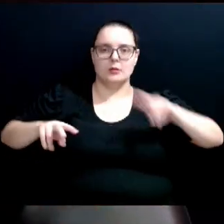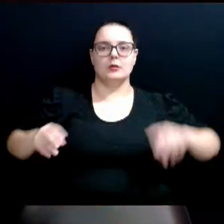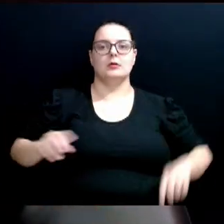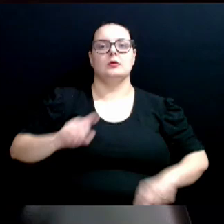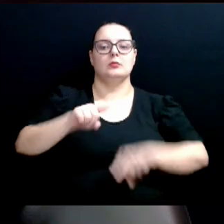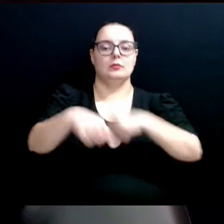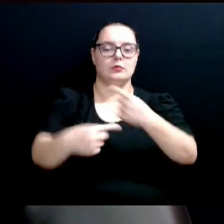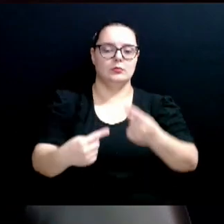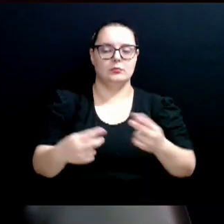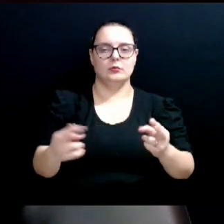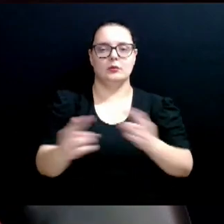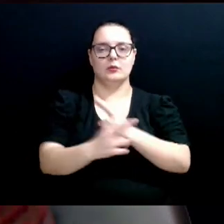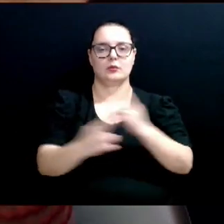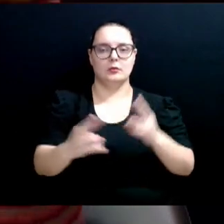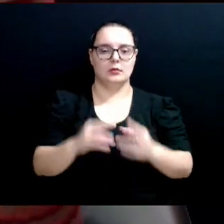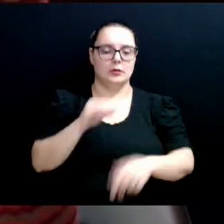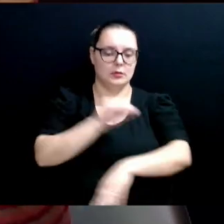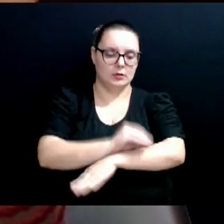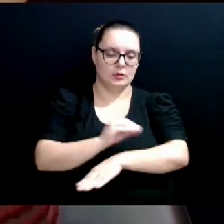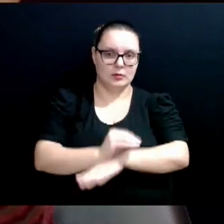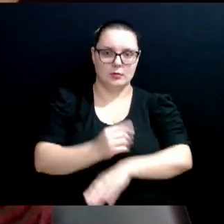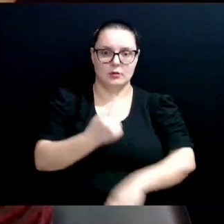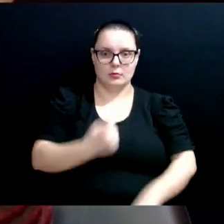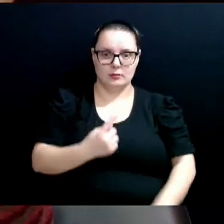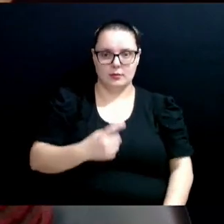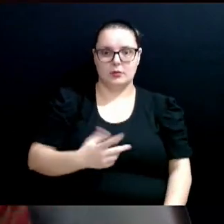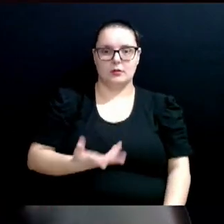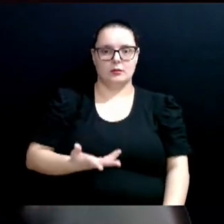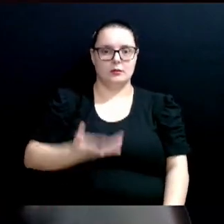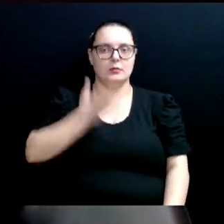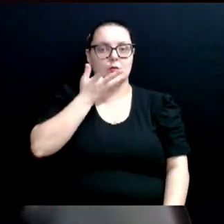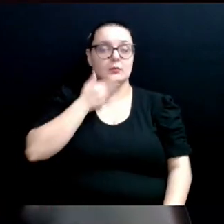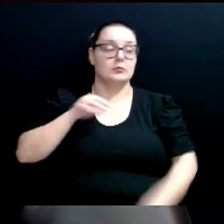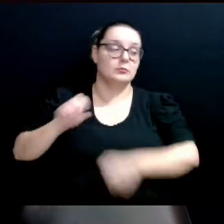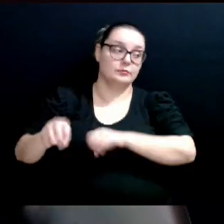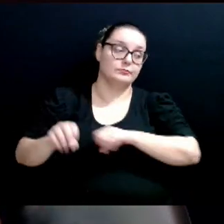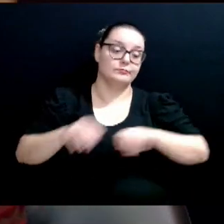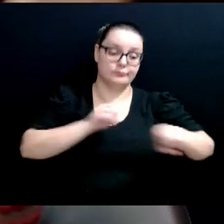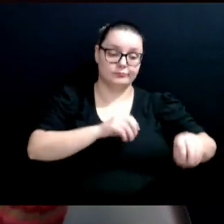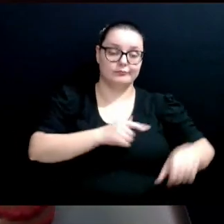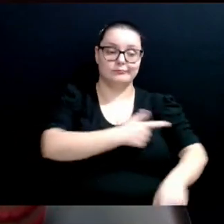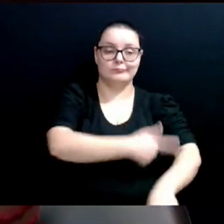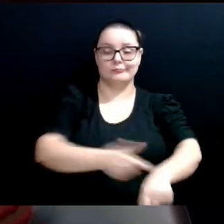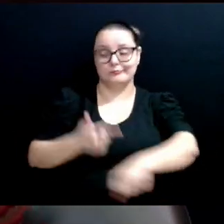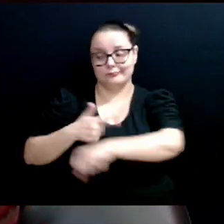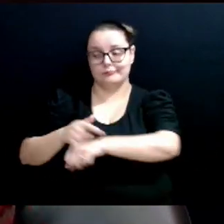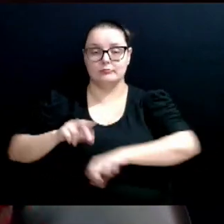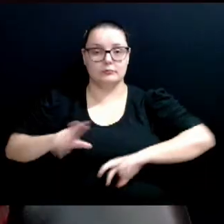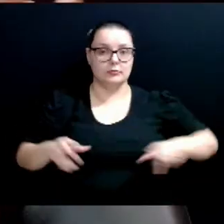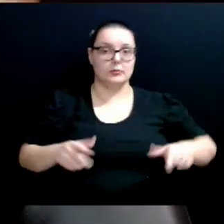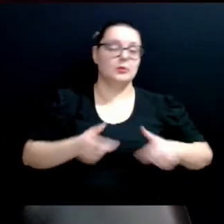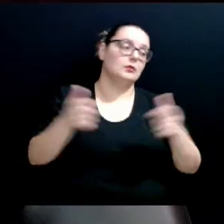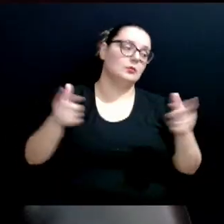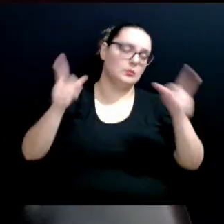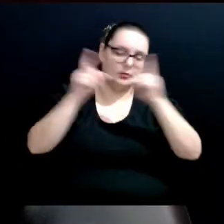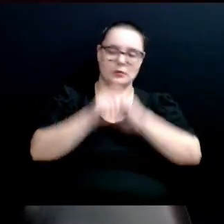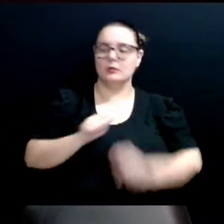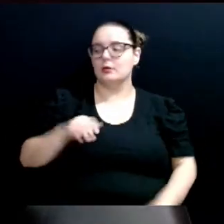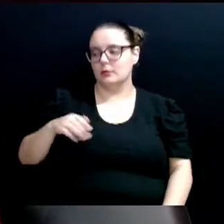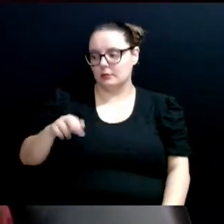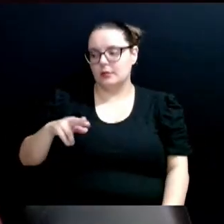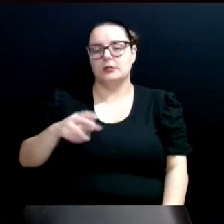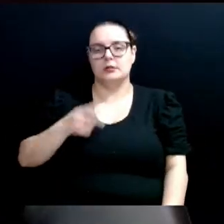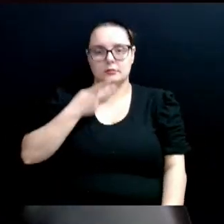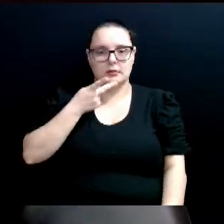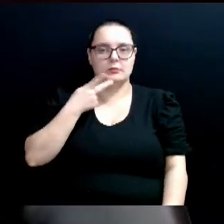cuidando da mesma criança com educações até diferentes, se torna um grande desafio e é o que a Marilis vem falando, de conseguir